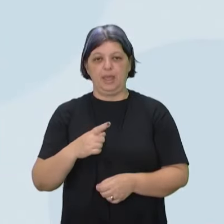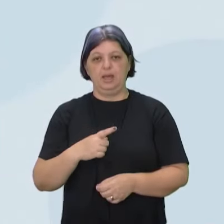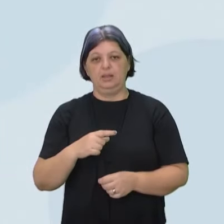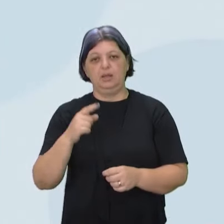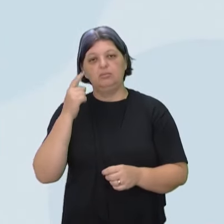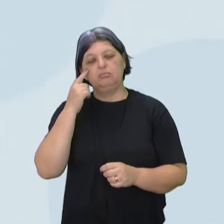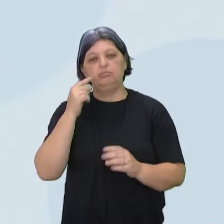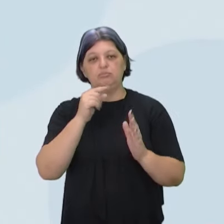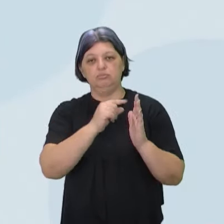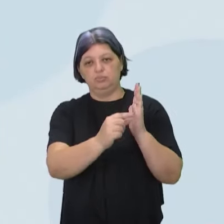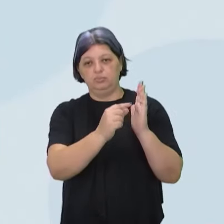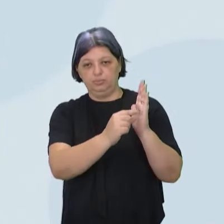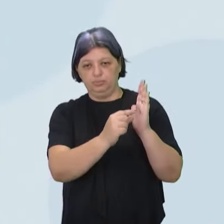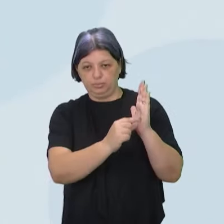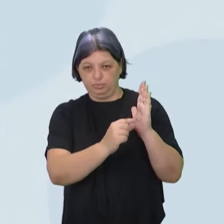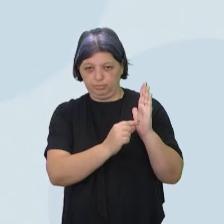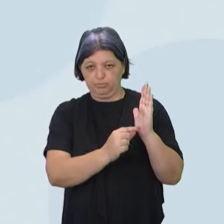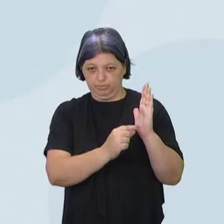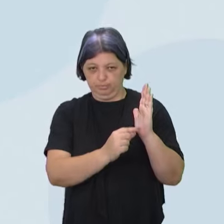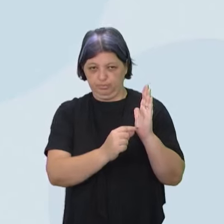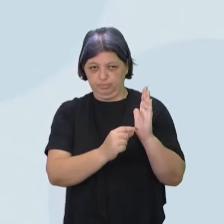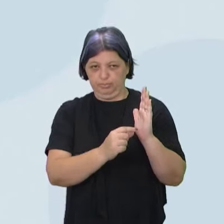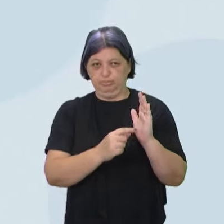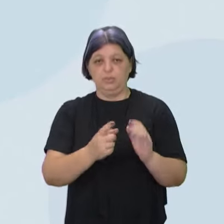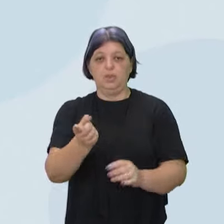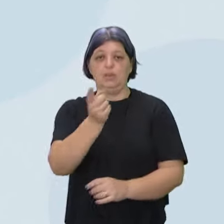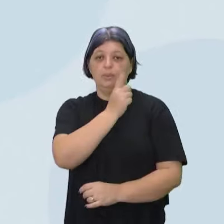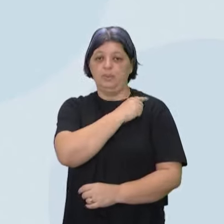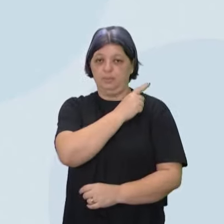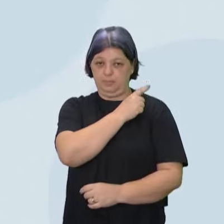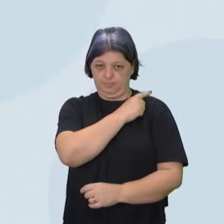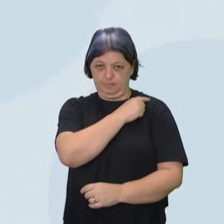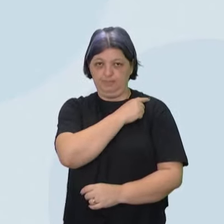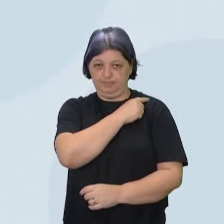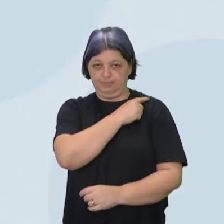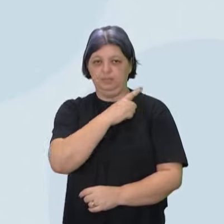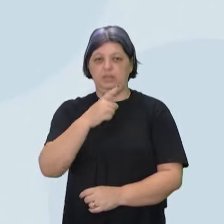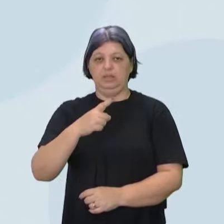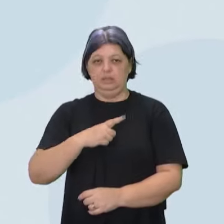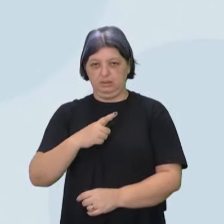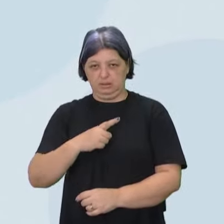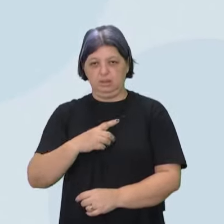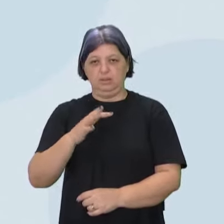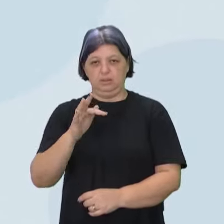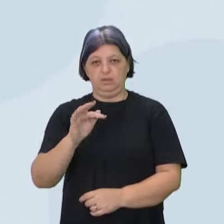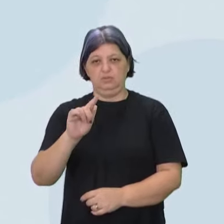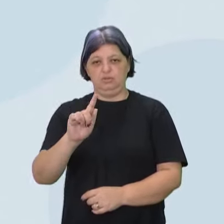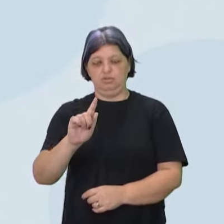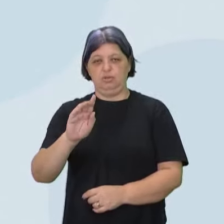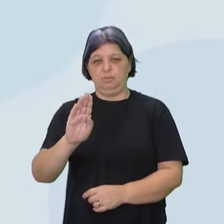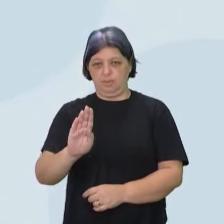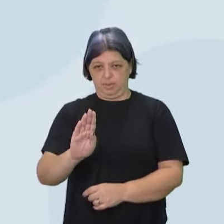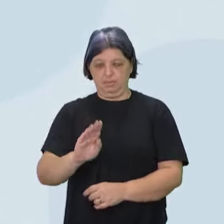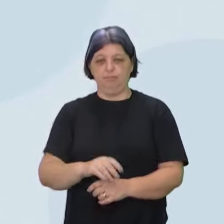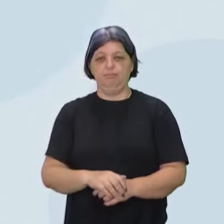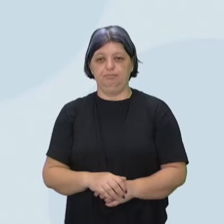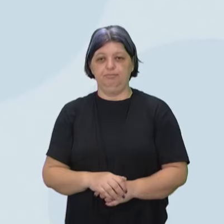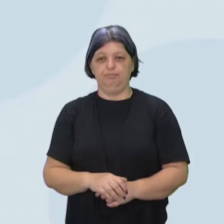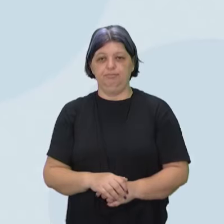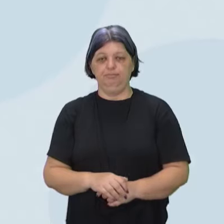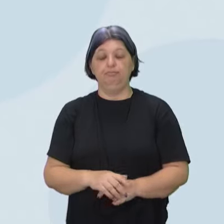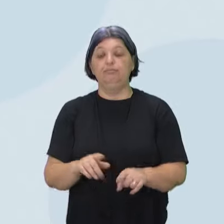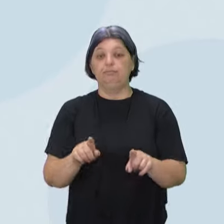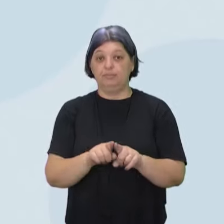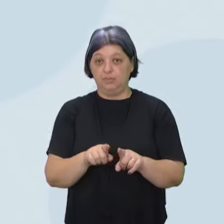vocês darem uma olhadinha que na primeira série do ensino médio, né, a gente tem aí a formação geral básica, né, que é a maior parte